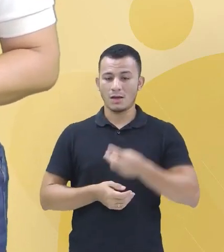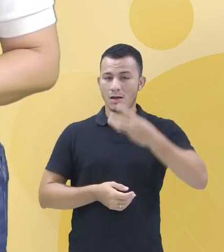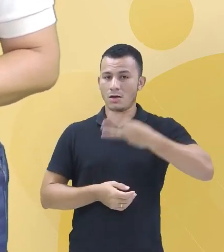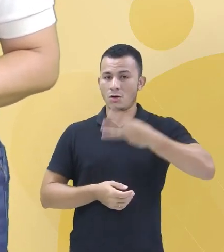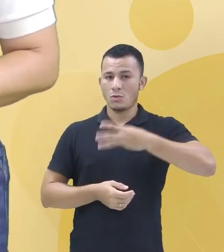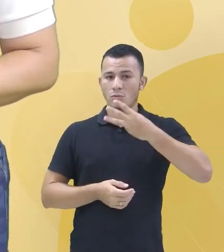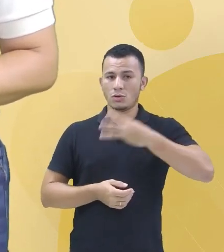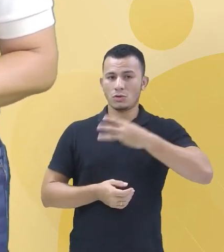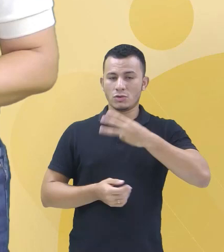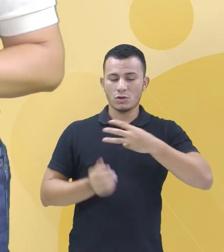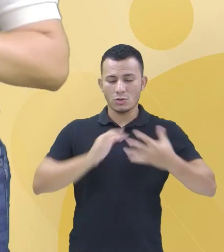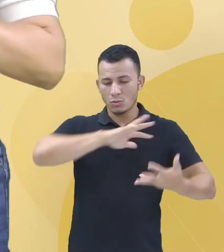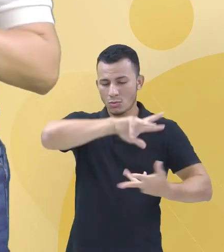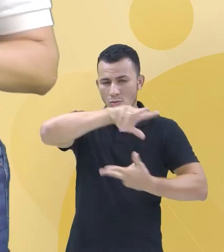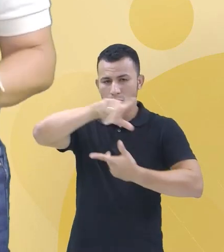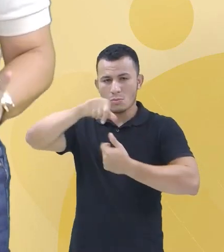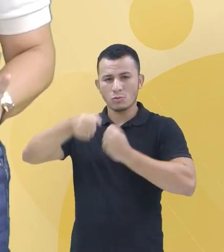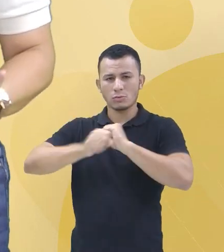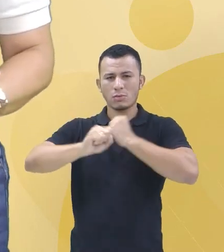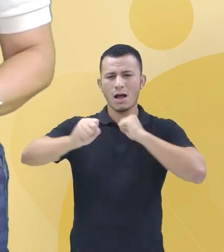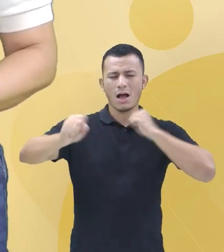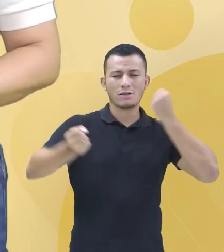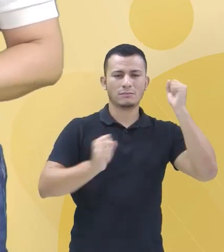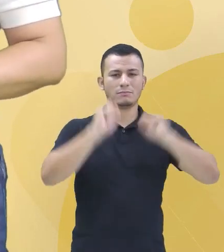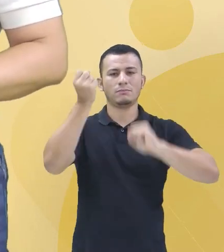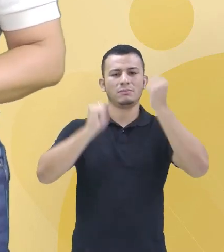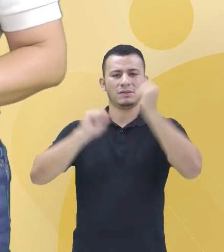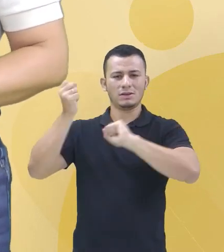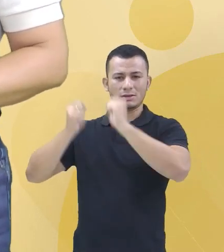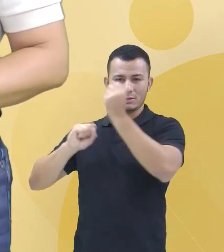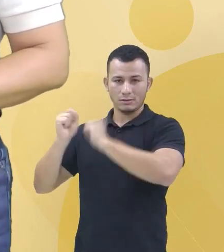maior parque industrial do Brasil,